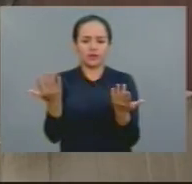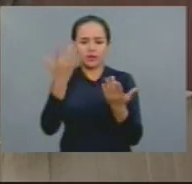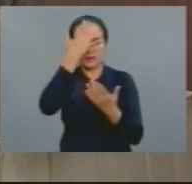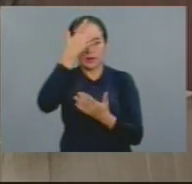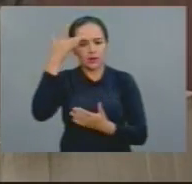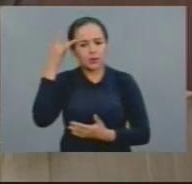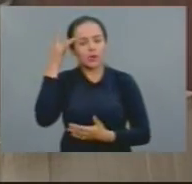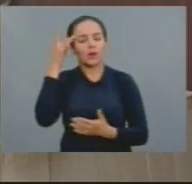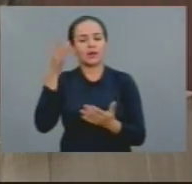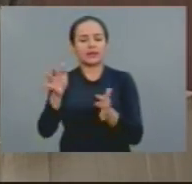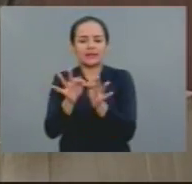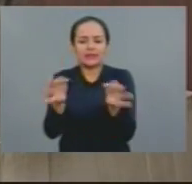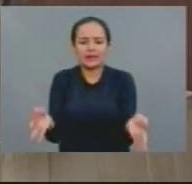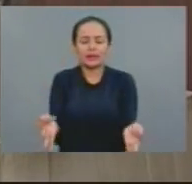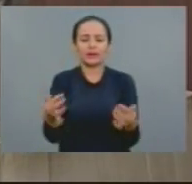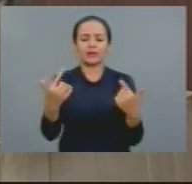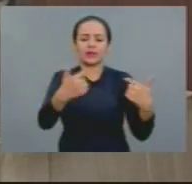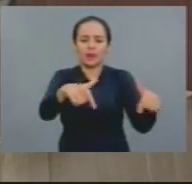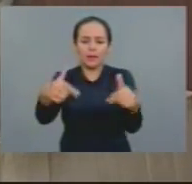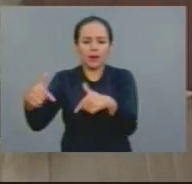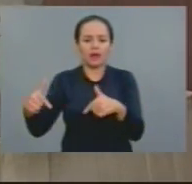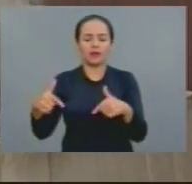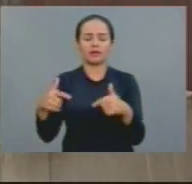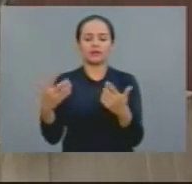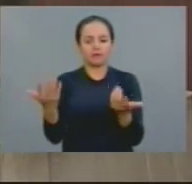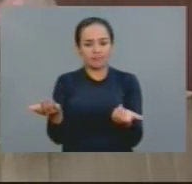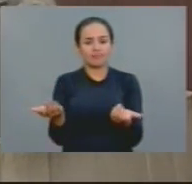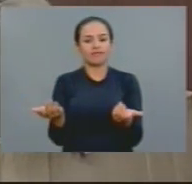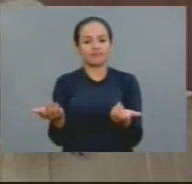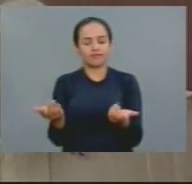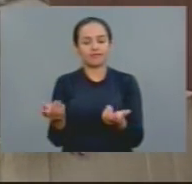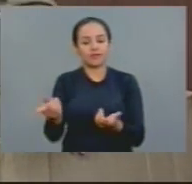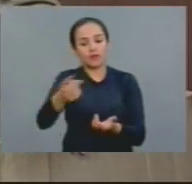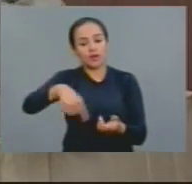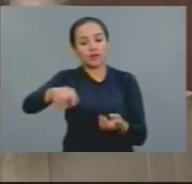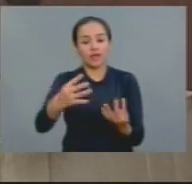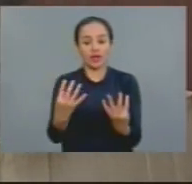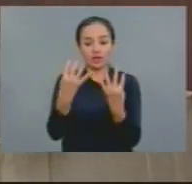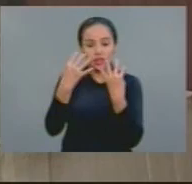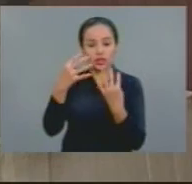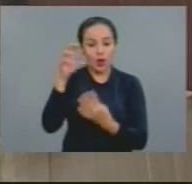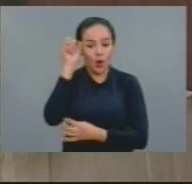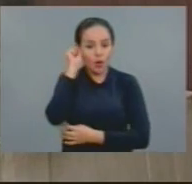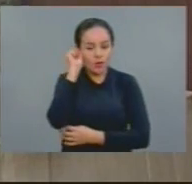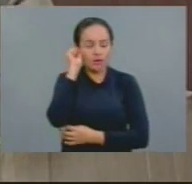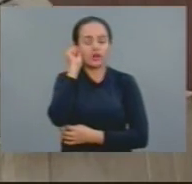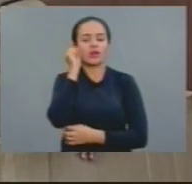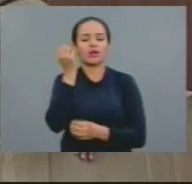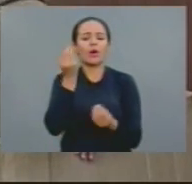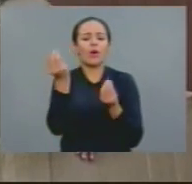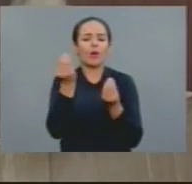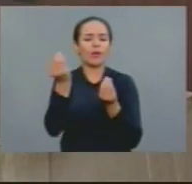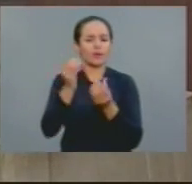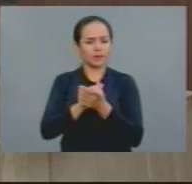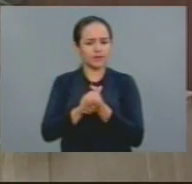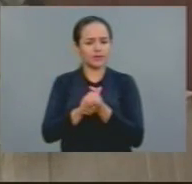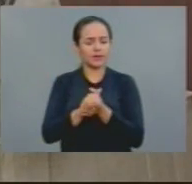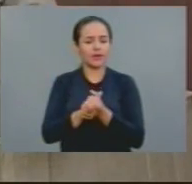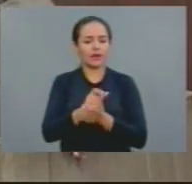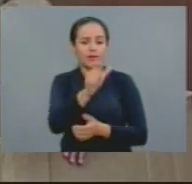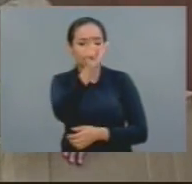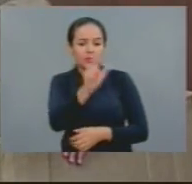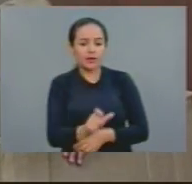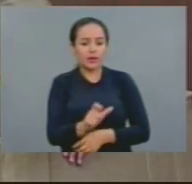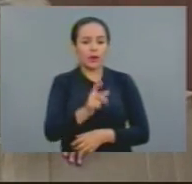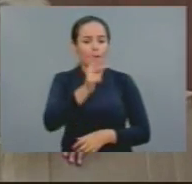classes populares, dos trabalhadores e trabalhadoras. Você que está nos vendo e ouvindo, você sabe quem é que forma o professor da